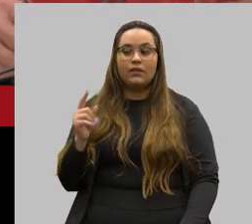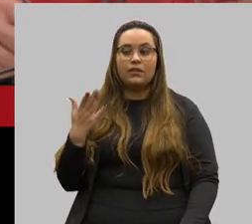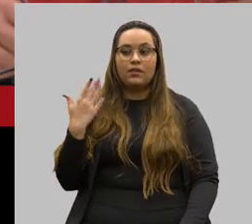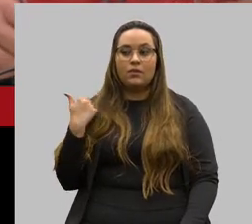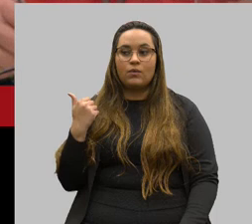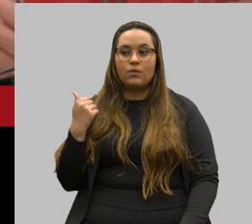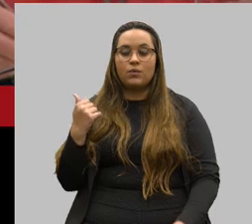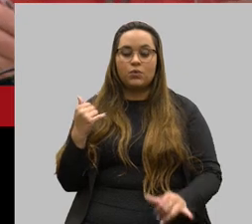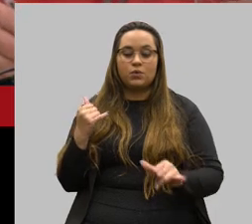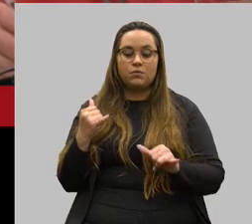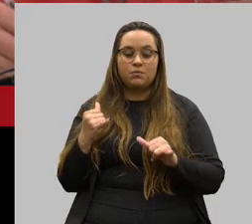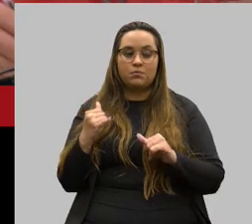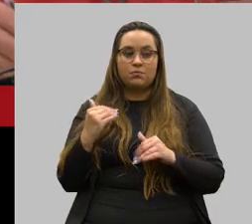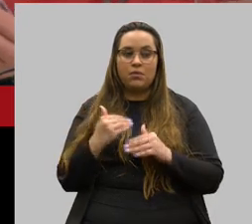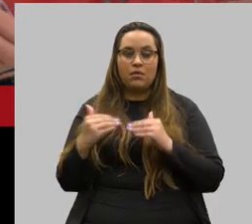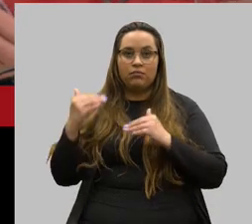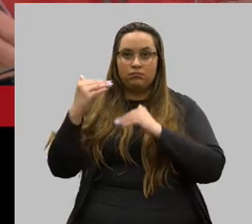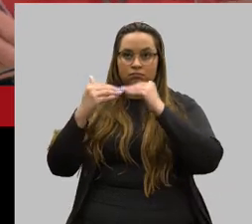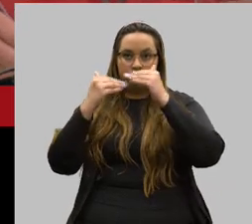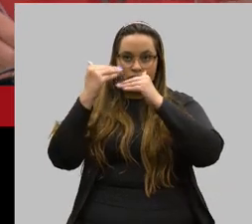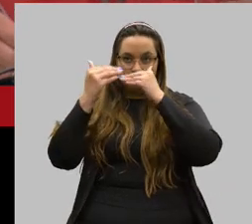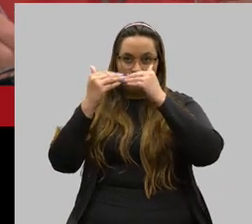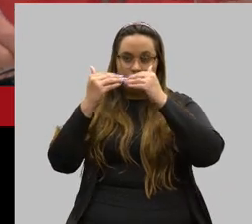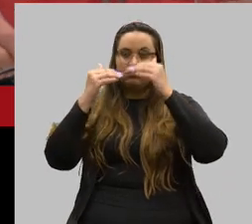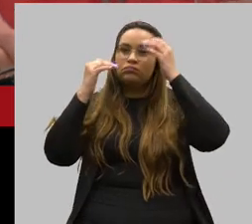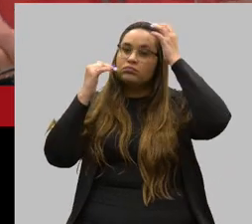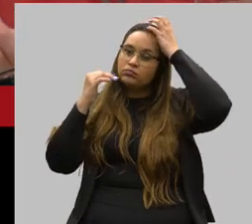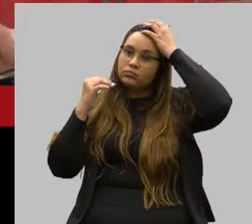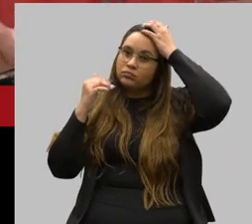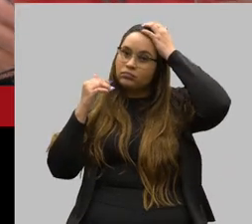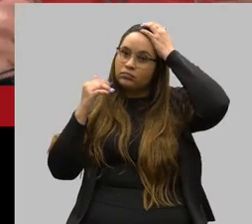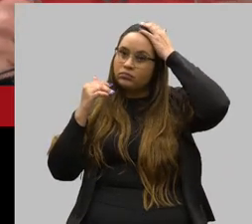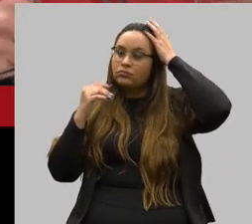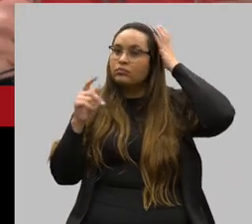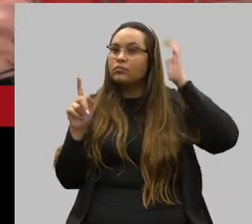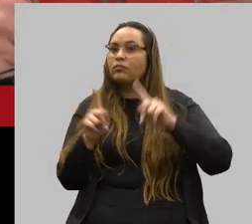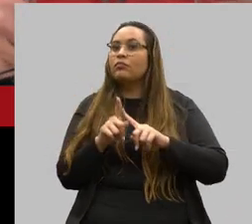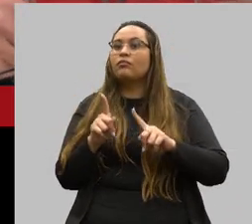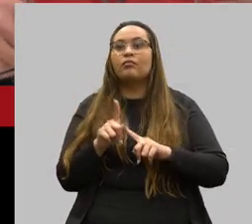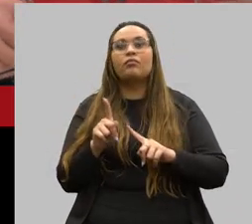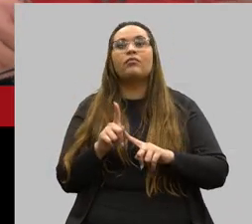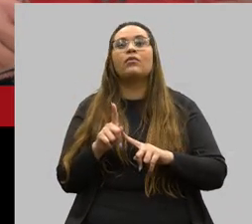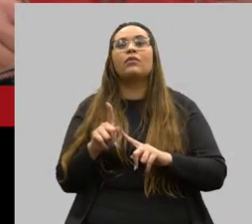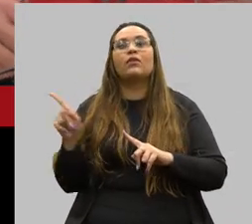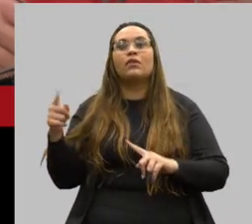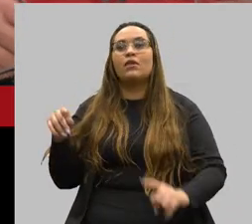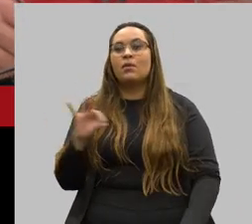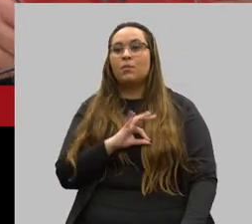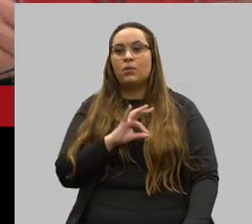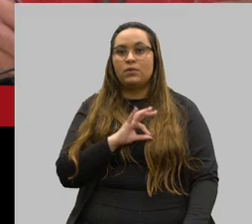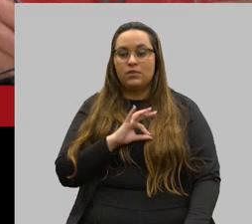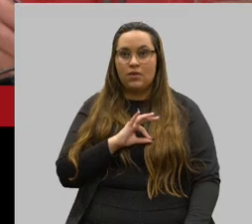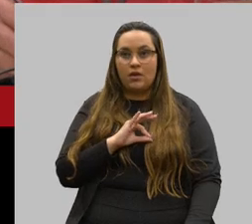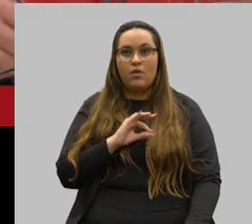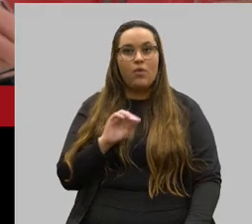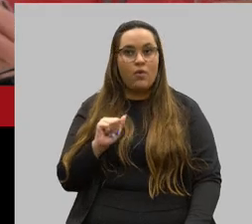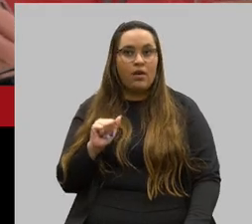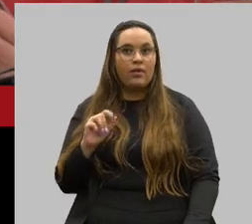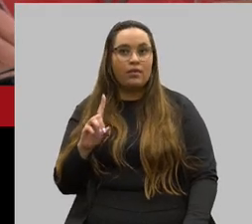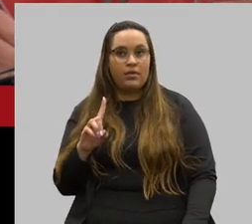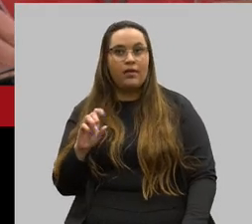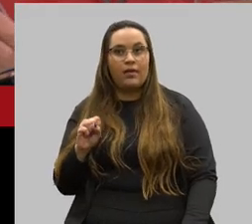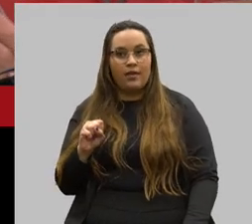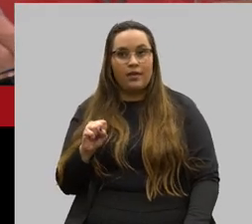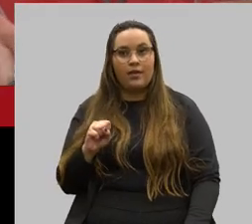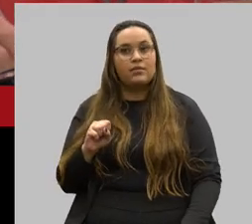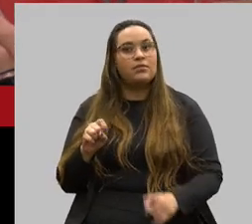promoções e progressões eh que fazem emj aos policiais e também os ads de forma tal que os dados